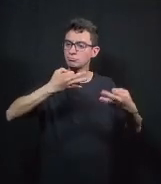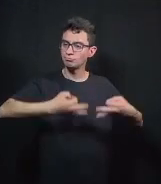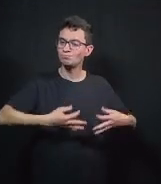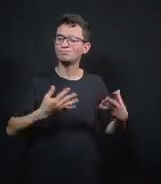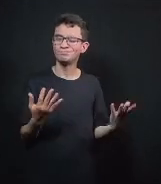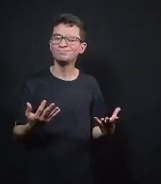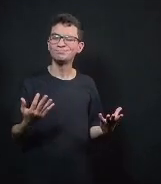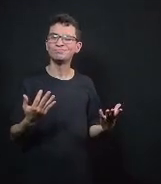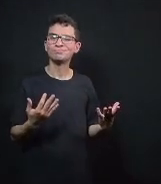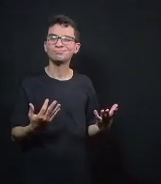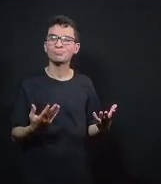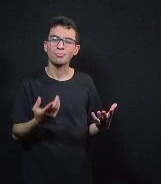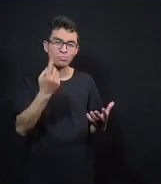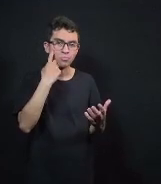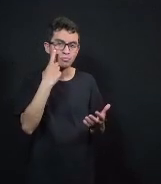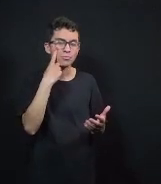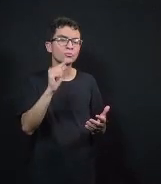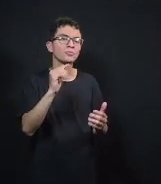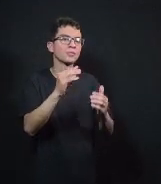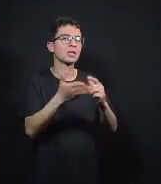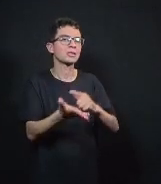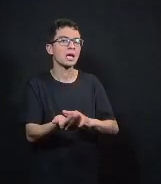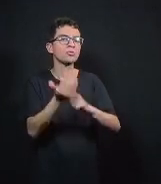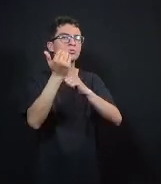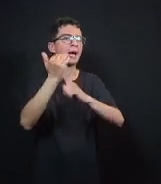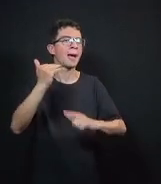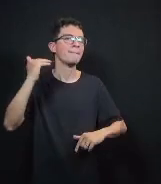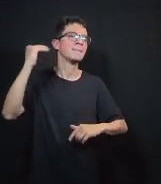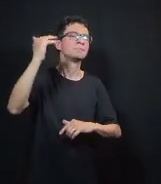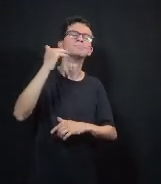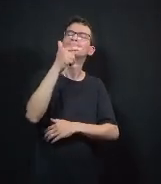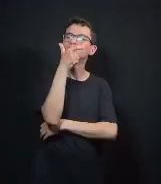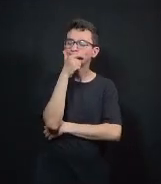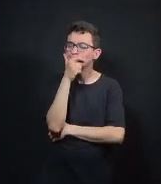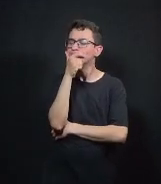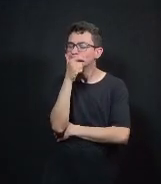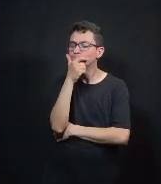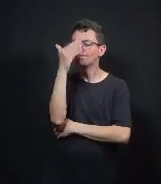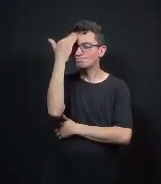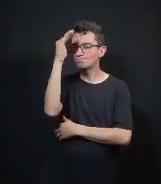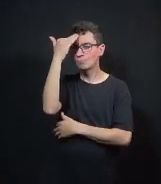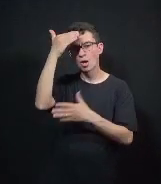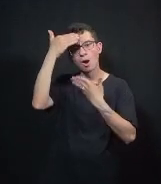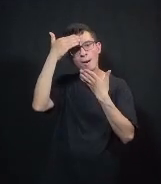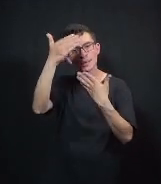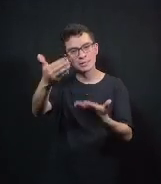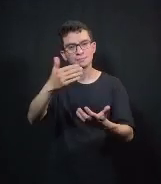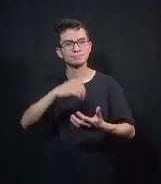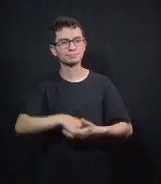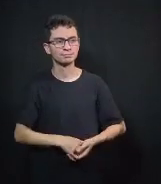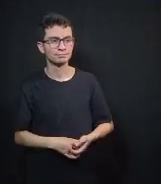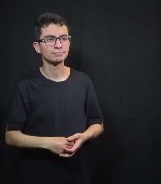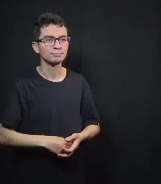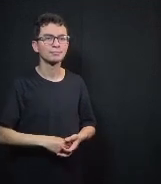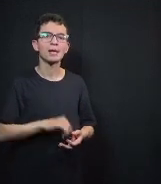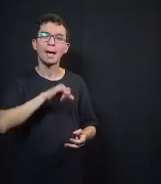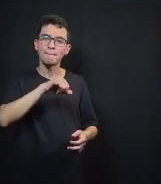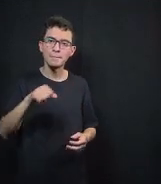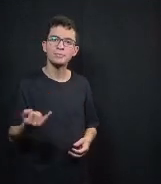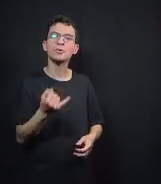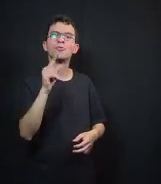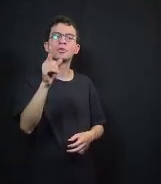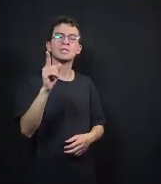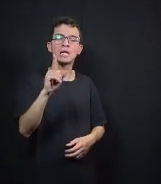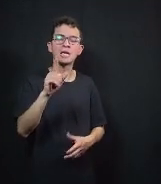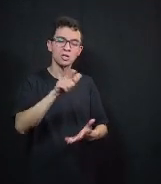aí vai muito além de tecnologia, com certeza. Entendi. Obrigado. Deixa eu aproveitar que você é jornalista, a gente tem mais 10